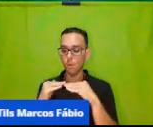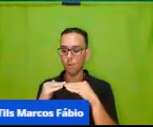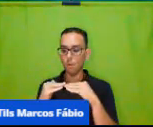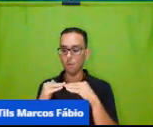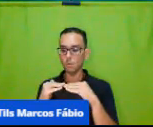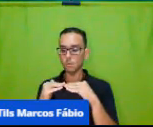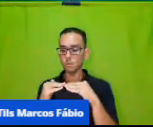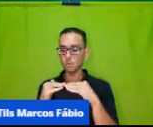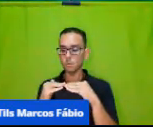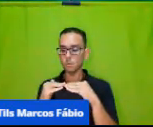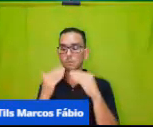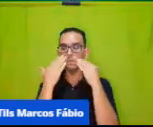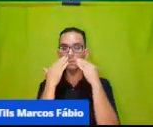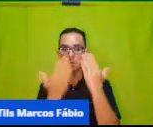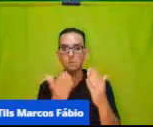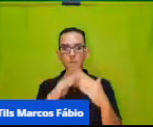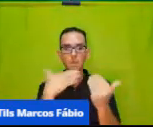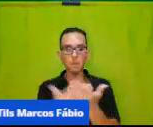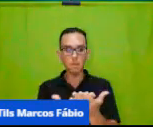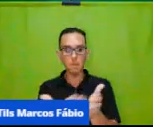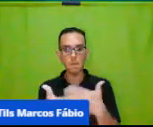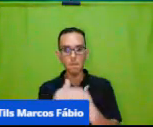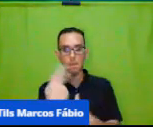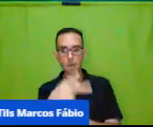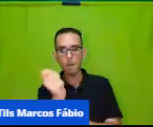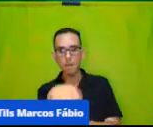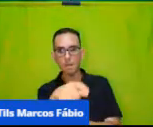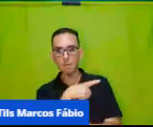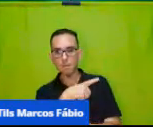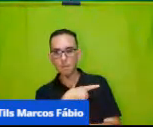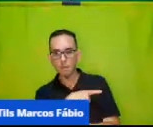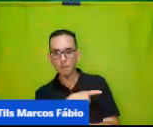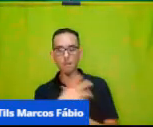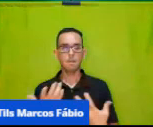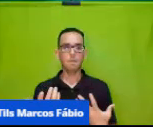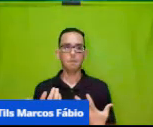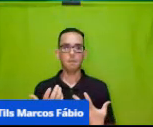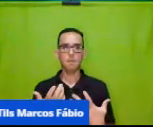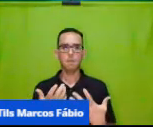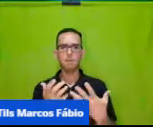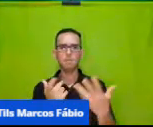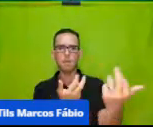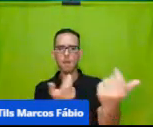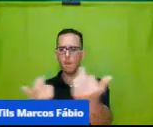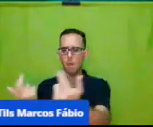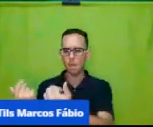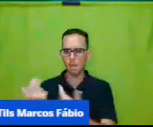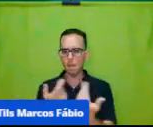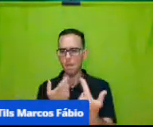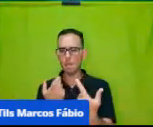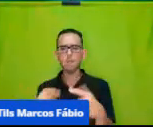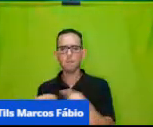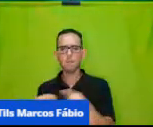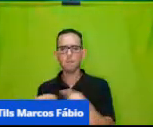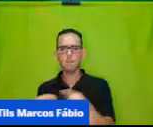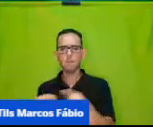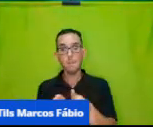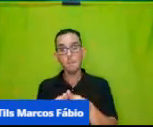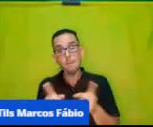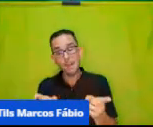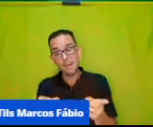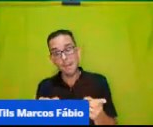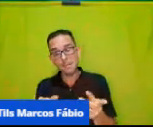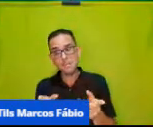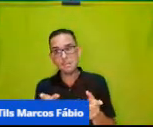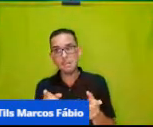realidade da escola dele ou da sala de aula dele, que pode variar, inclusive, na mesma escola, de sala para sala. Mas é óbvio que,